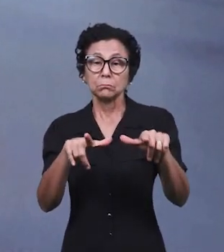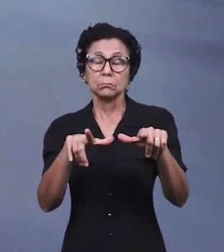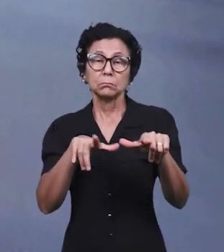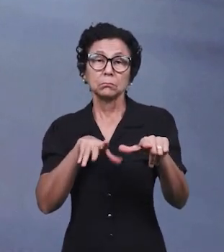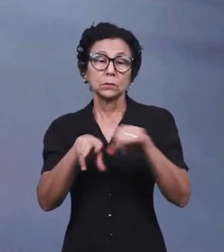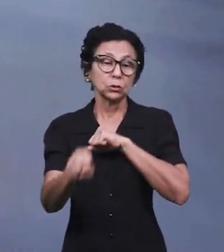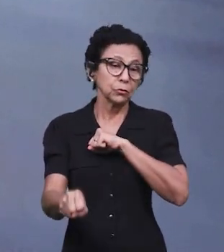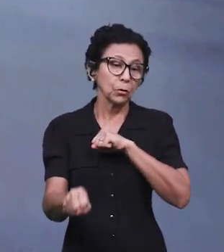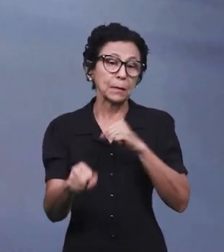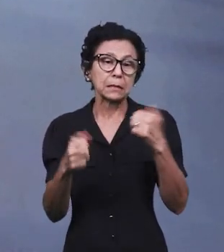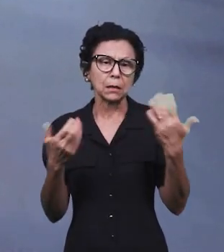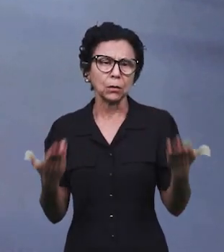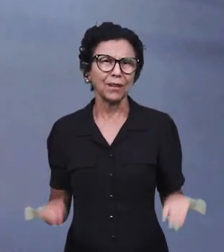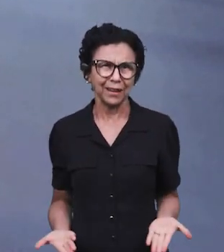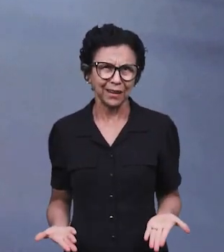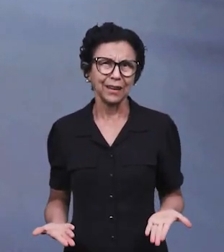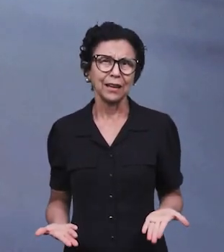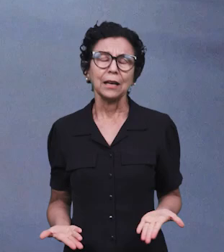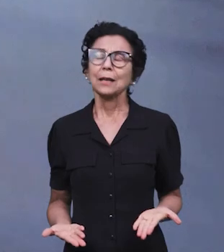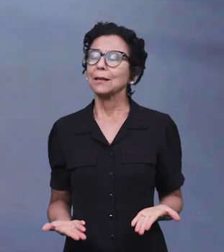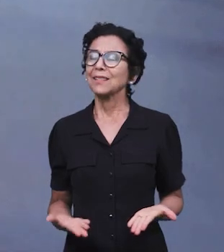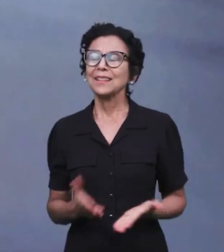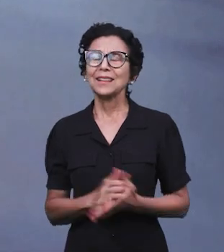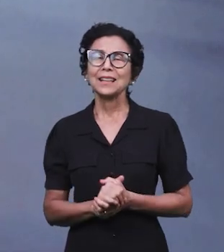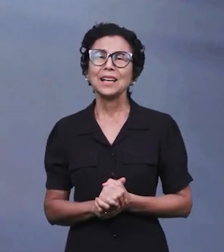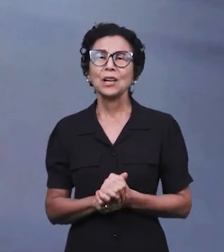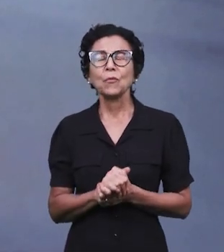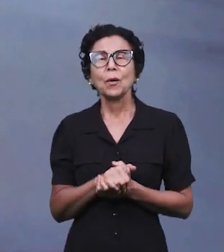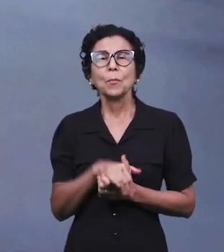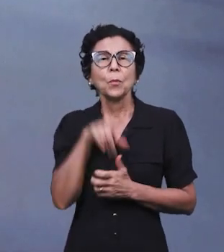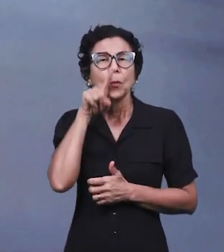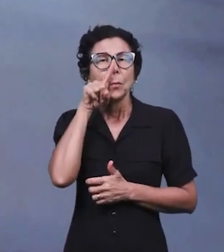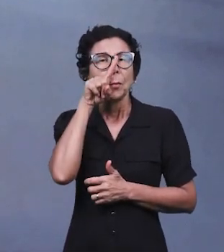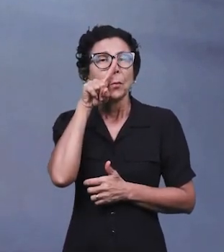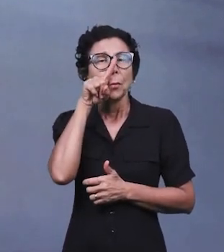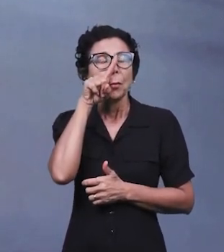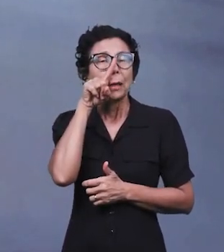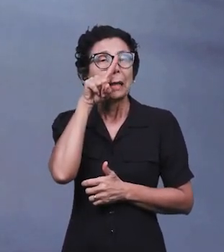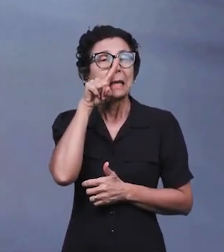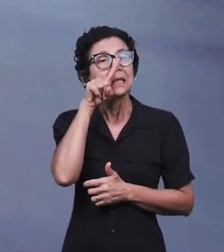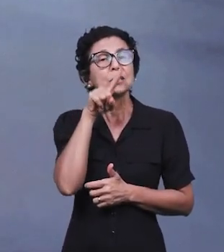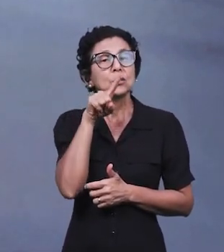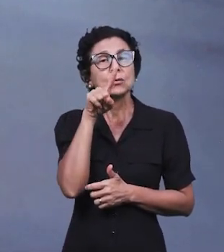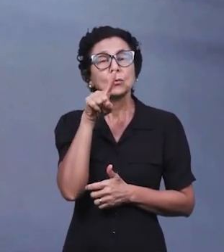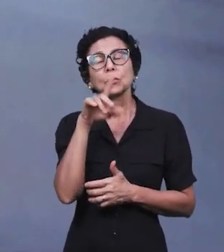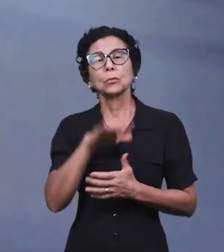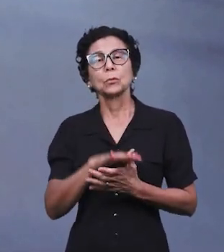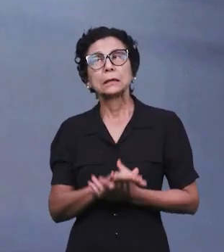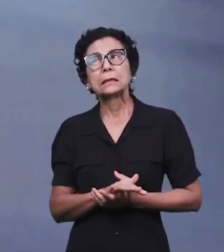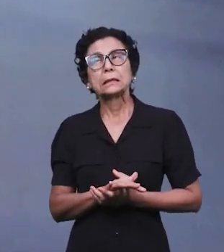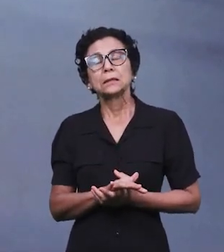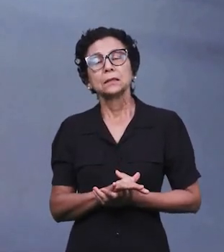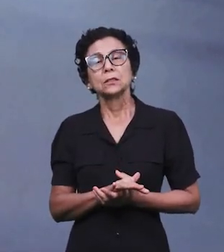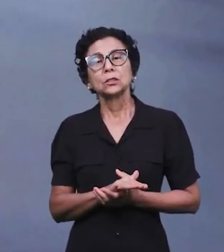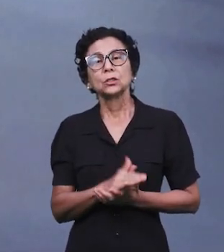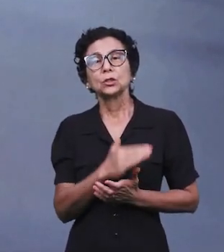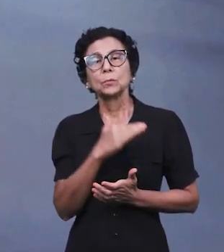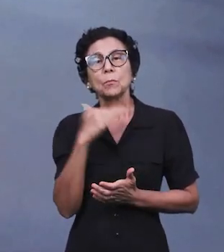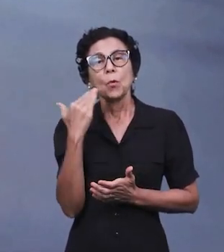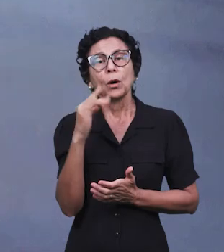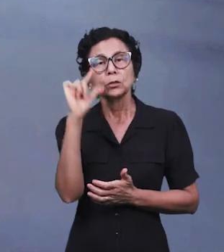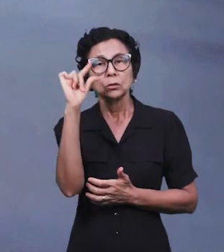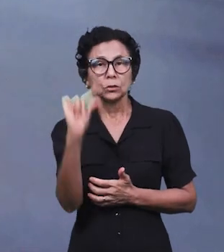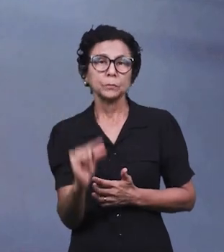para minimizar o risco potencial à vida e dirimir, né, ao risco de